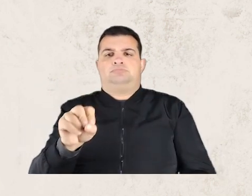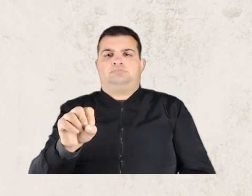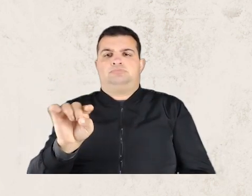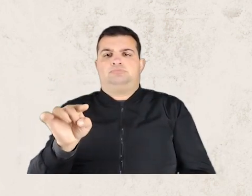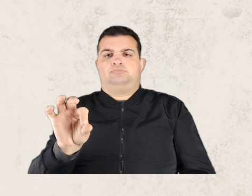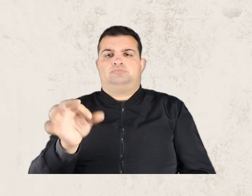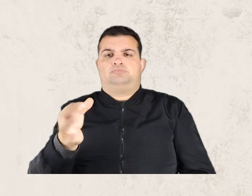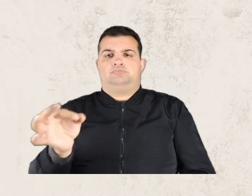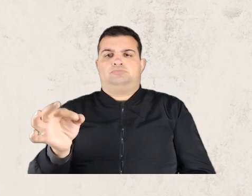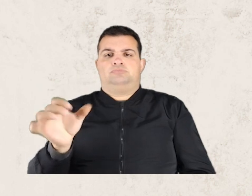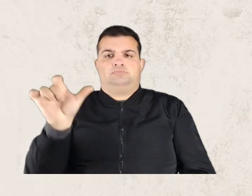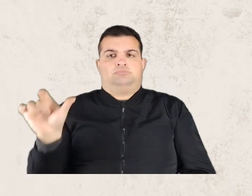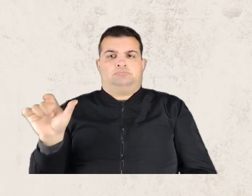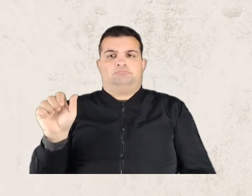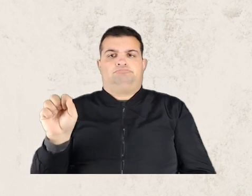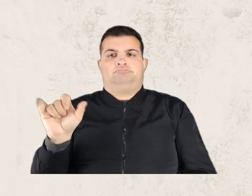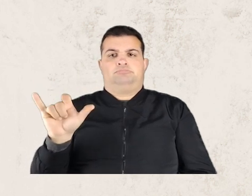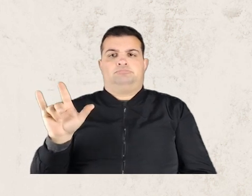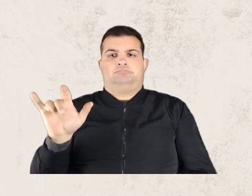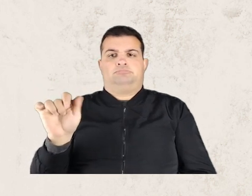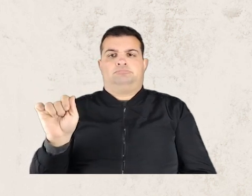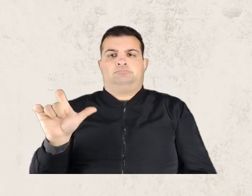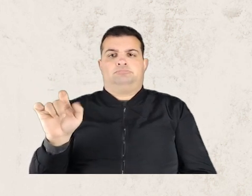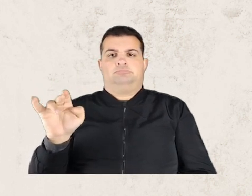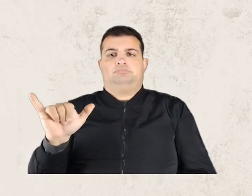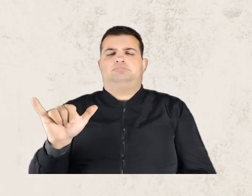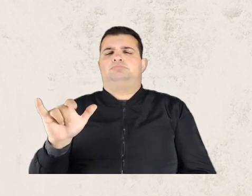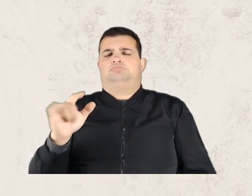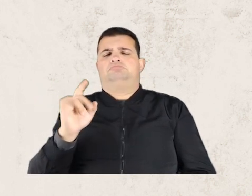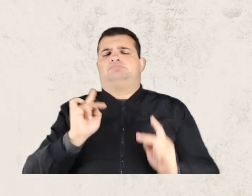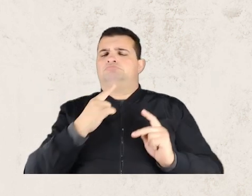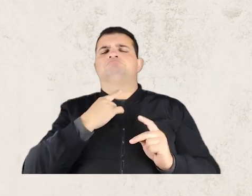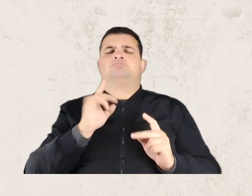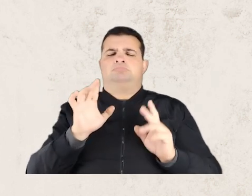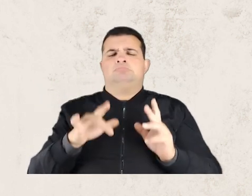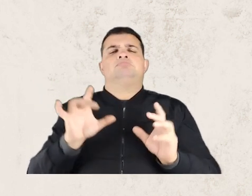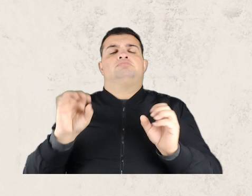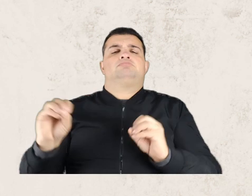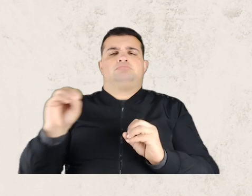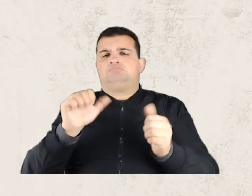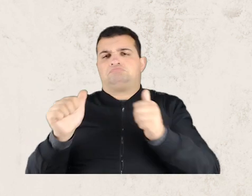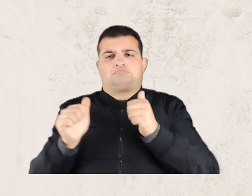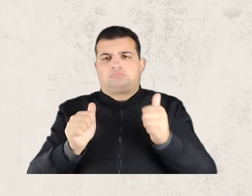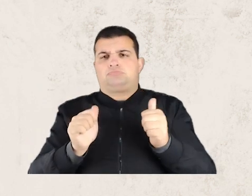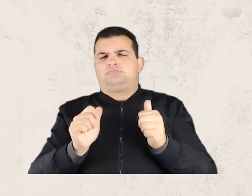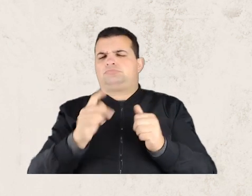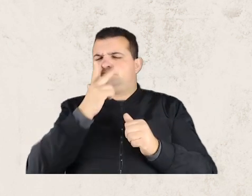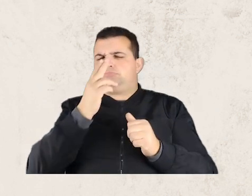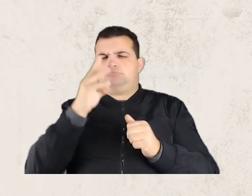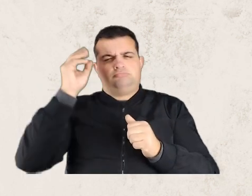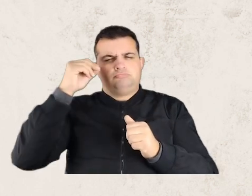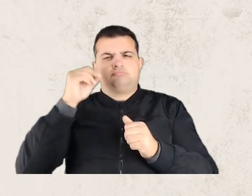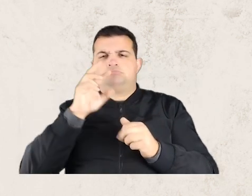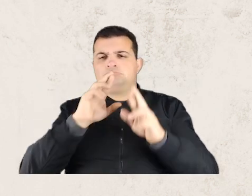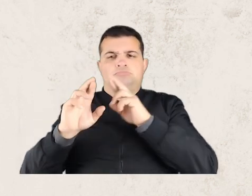a psicologia social atinge o auge, a partir da Segunda Guerra Mundial. Durante as décadas de 1950 e